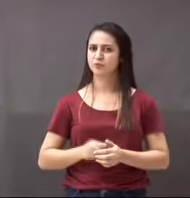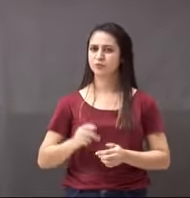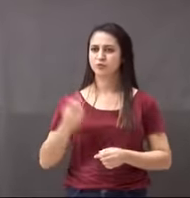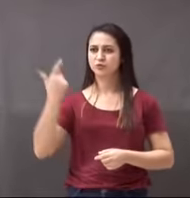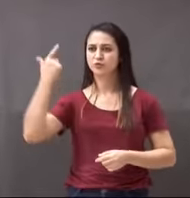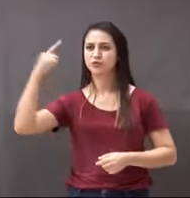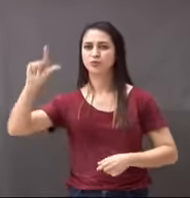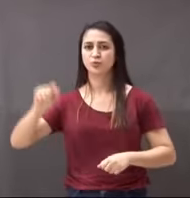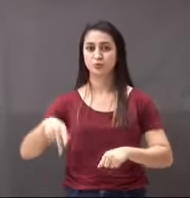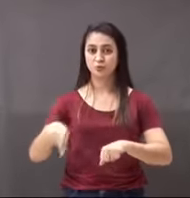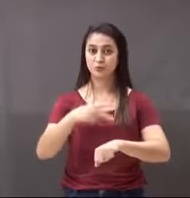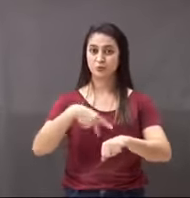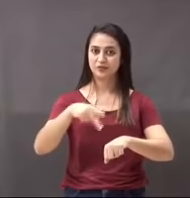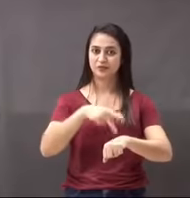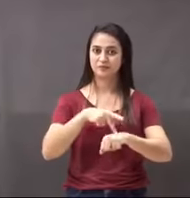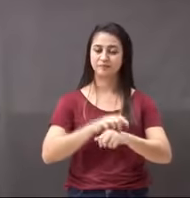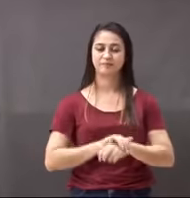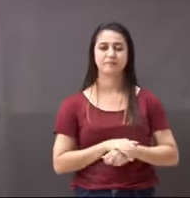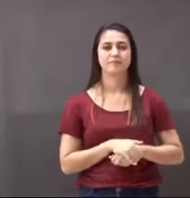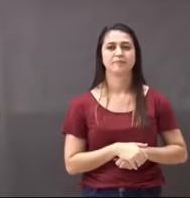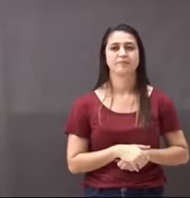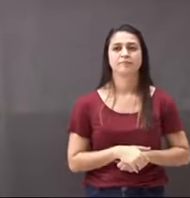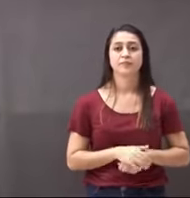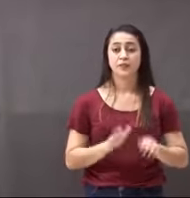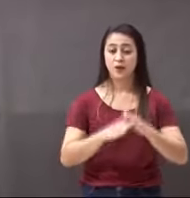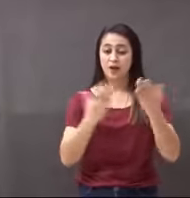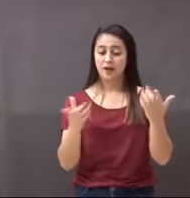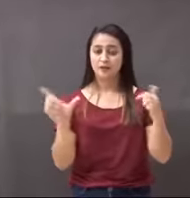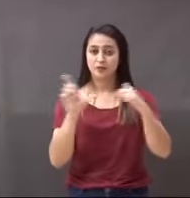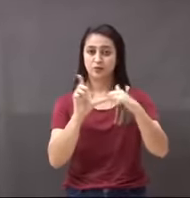abra sua Bíblia em Lucas capítulo 5, por gentileza.